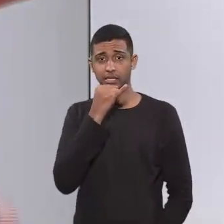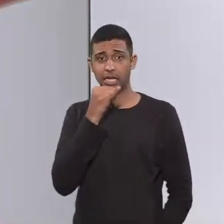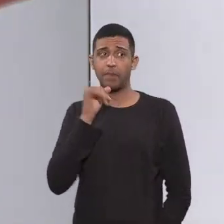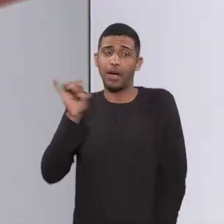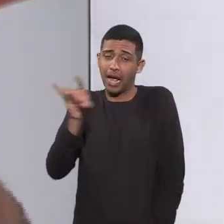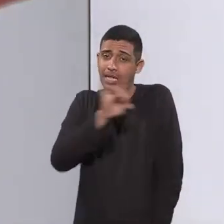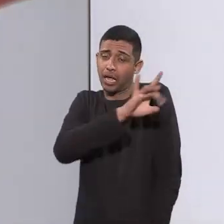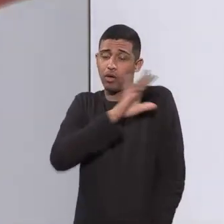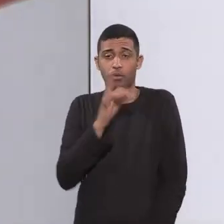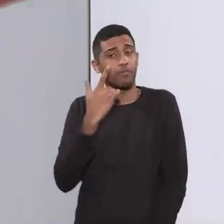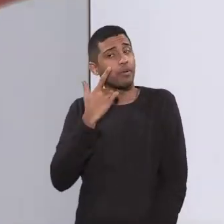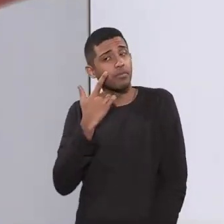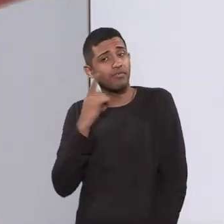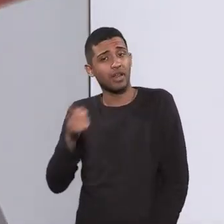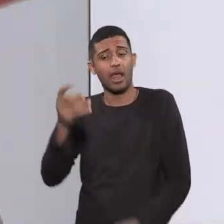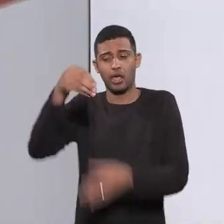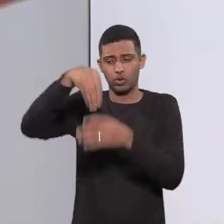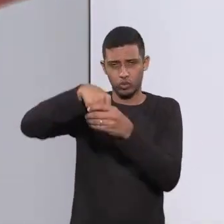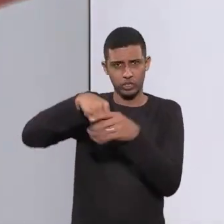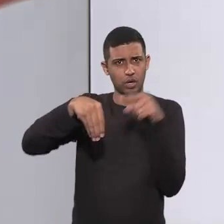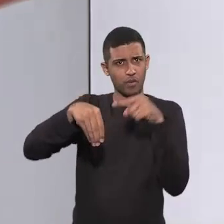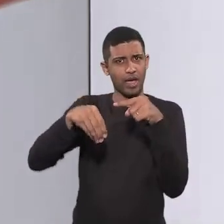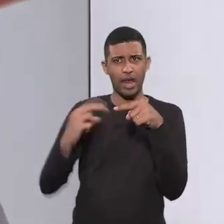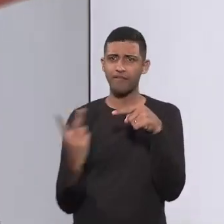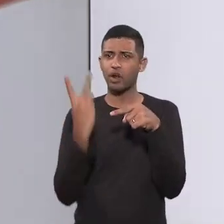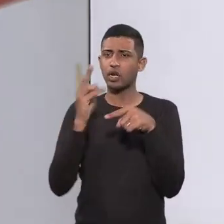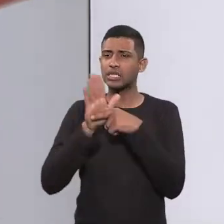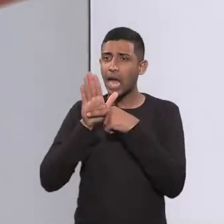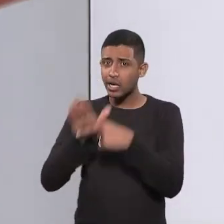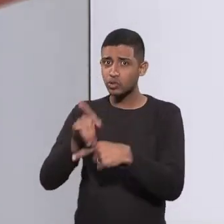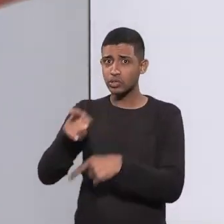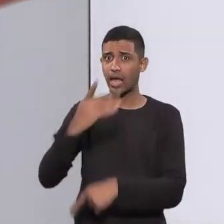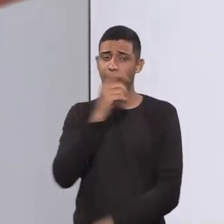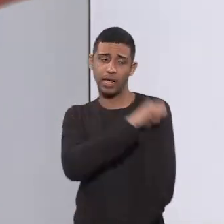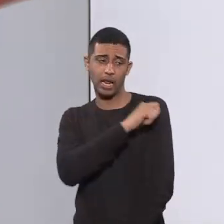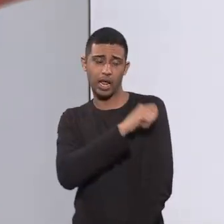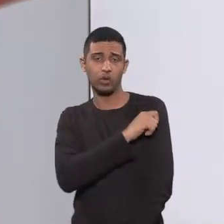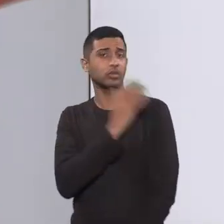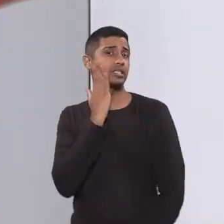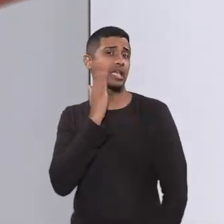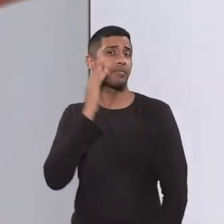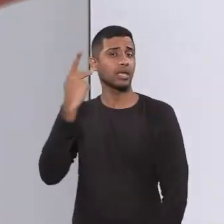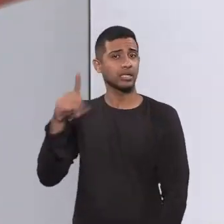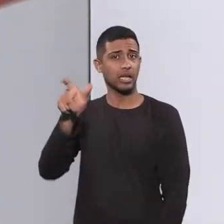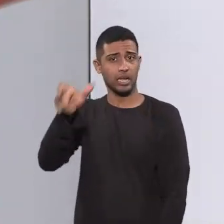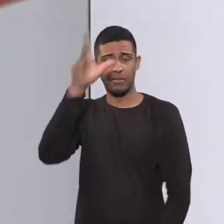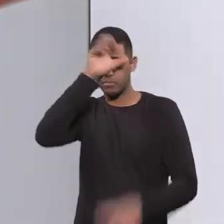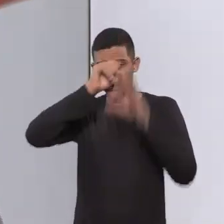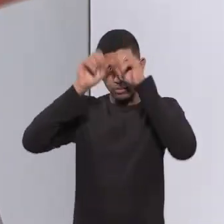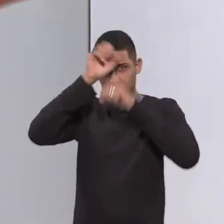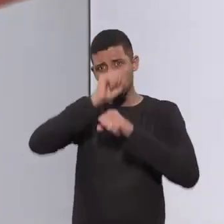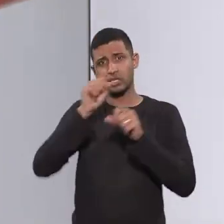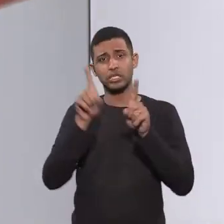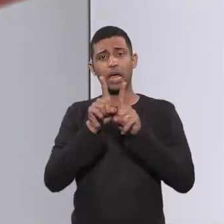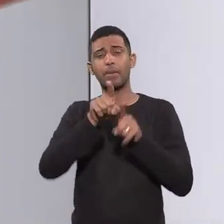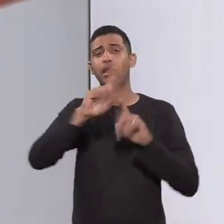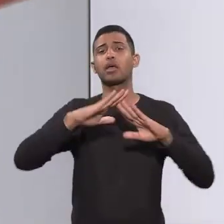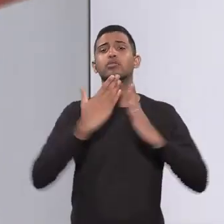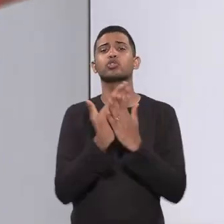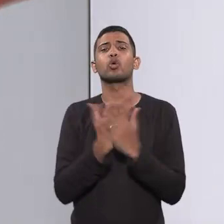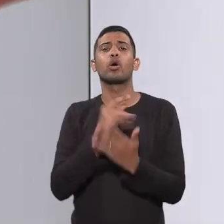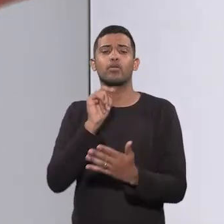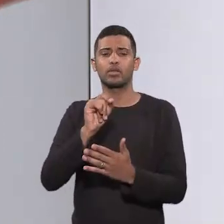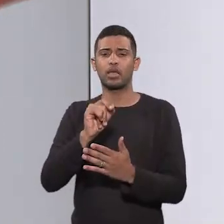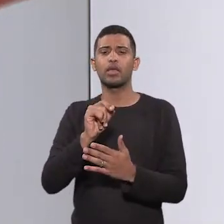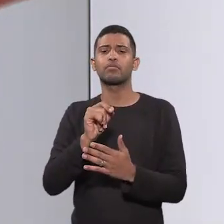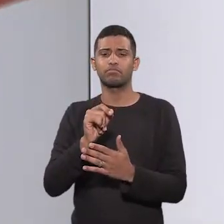cada contexto, essa inclusão valorize e reconheça a diferença significativa de aprendizagem daquele aluno e essa escola